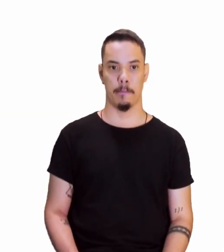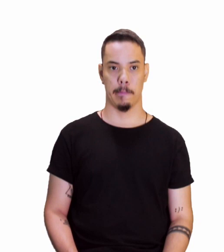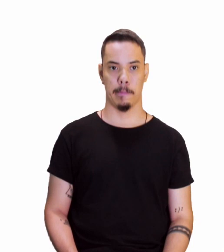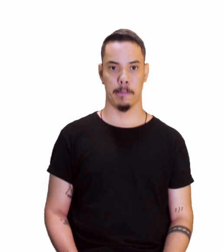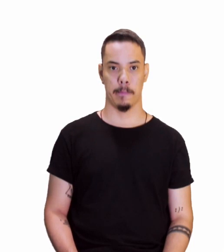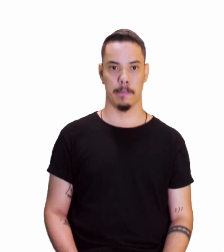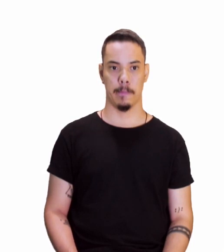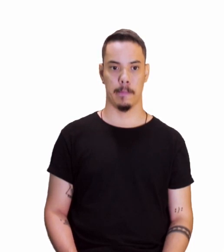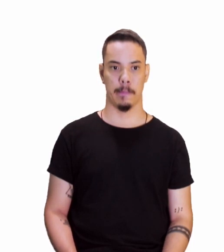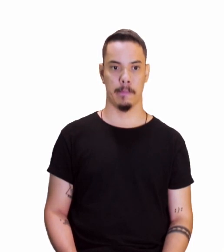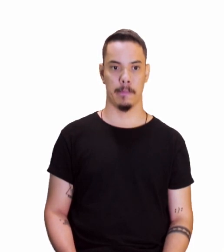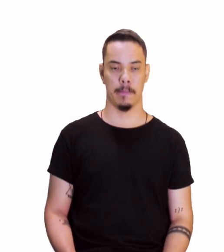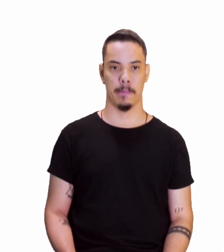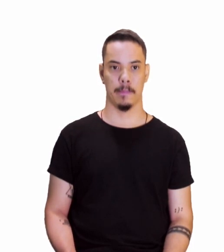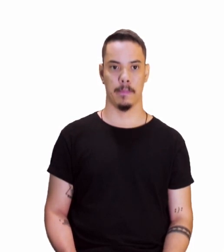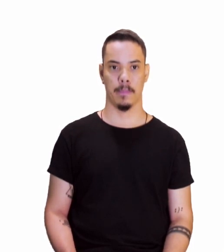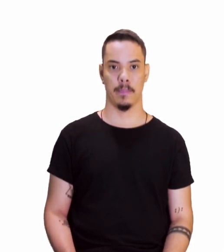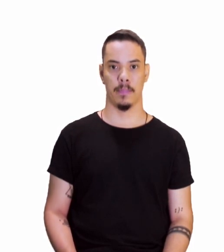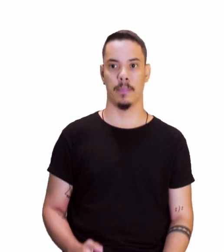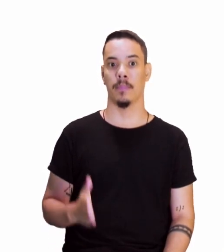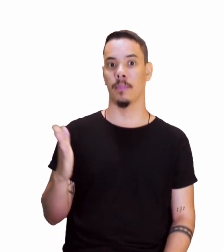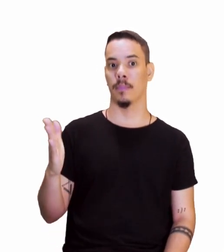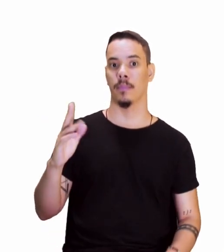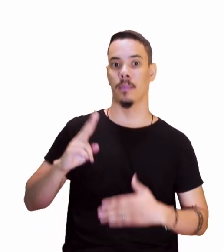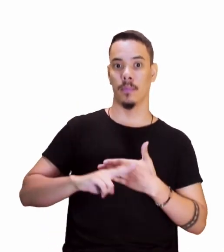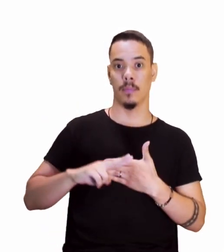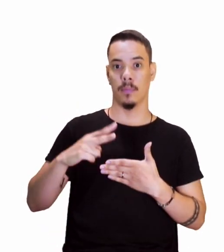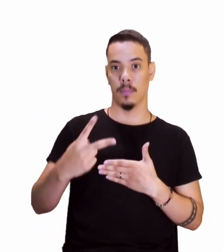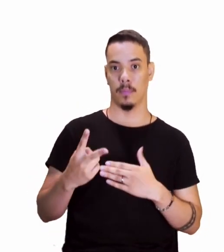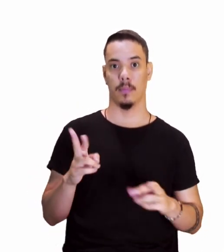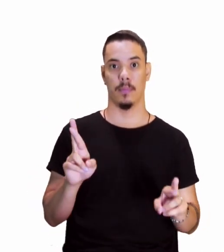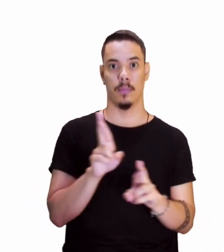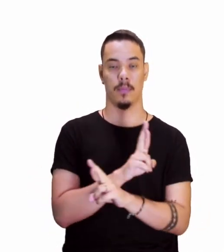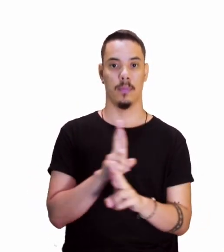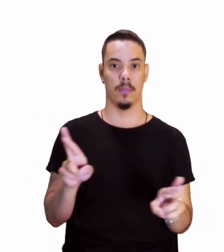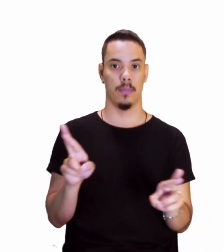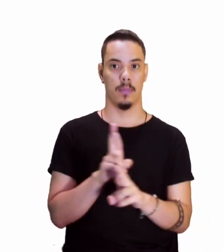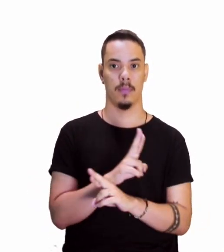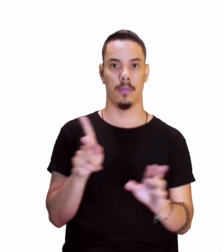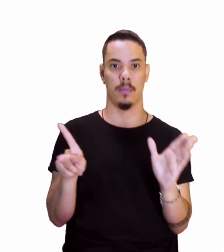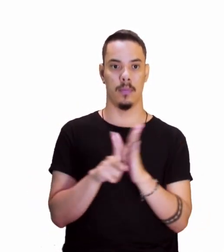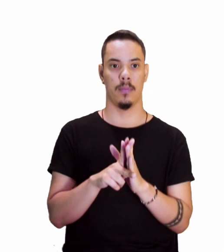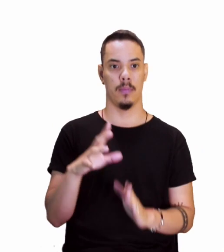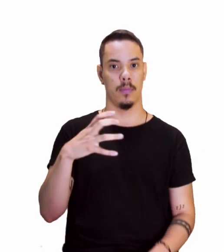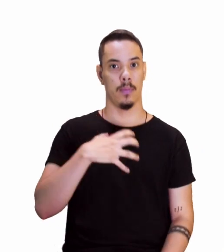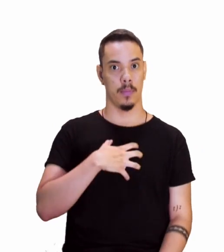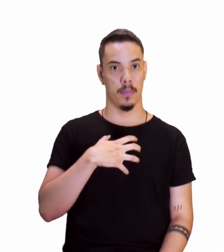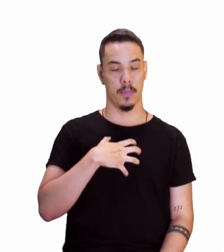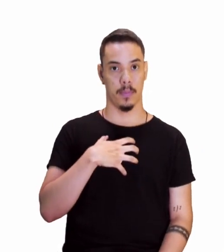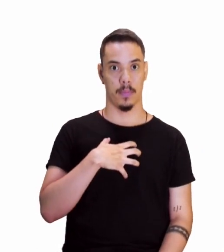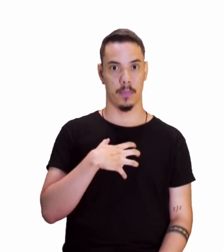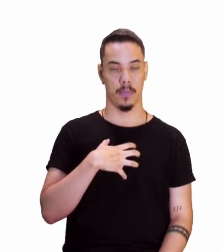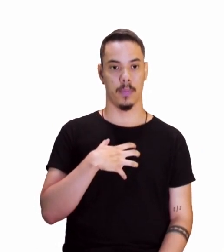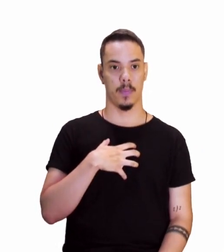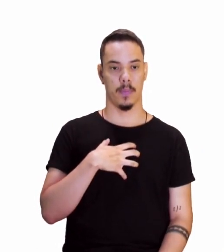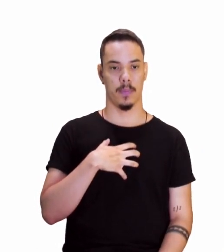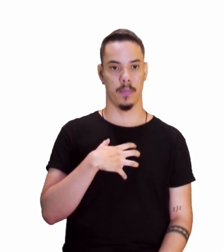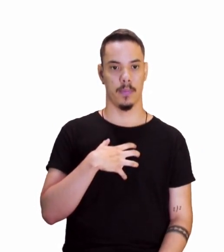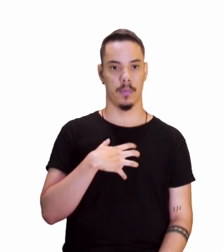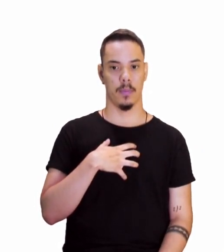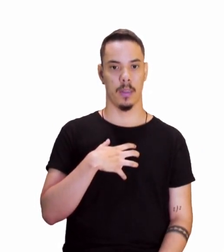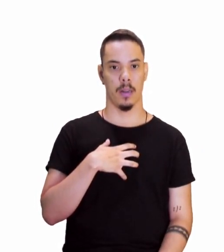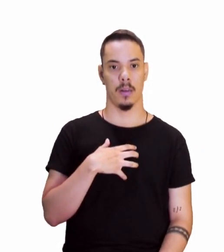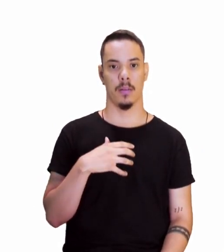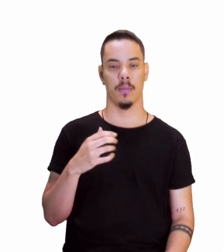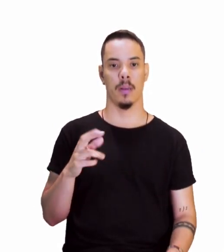lá. Aqui, o efeito de relação, né, de sentido, o efeito de